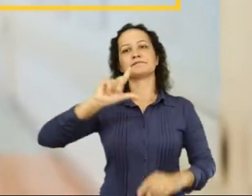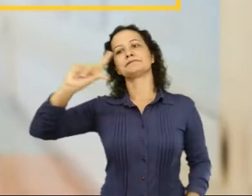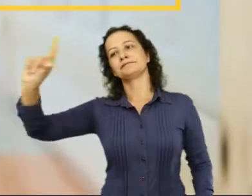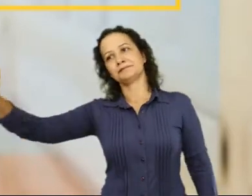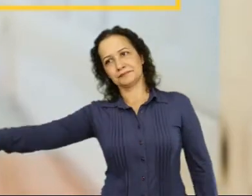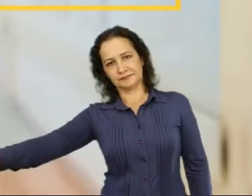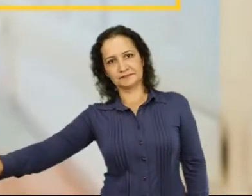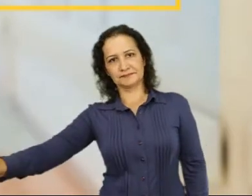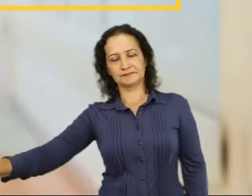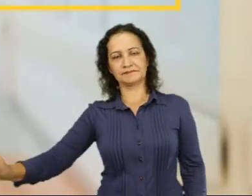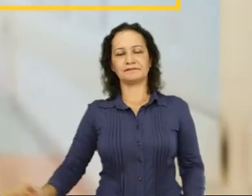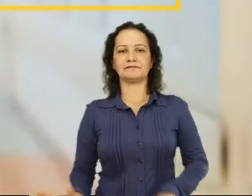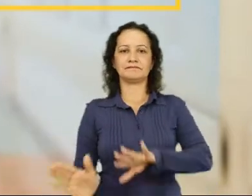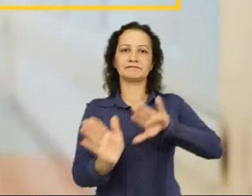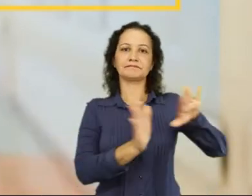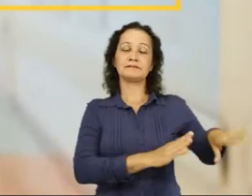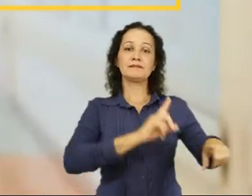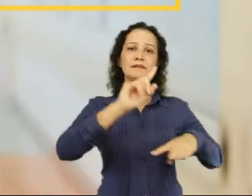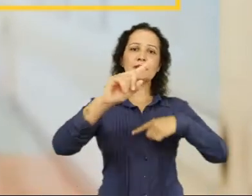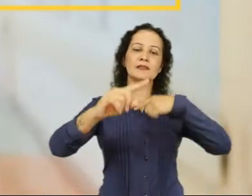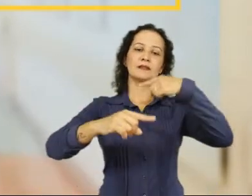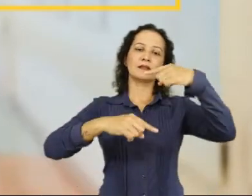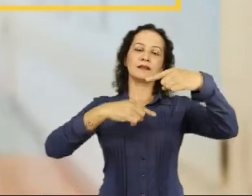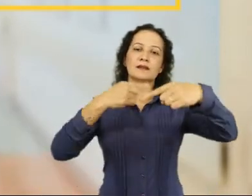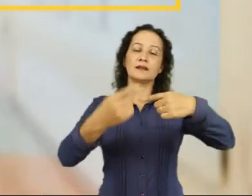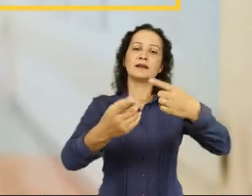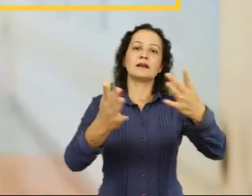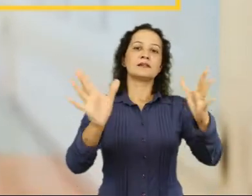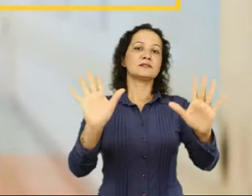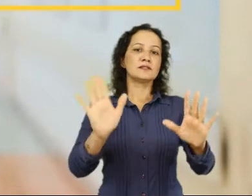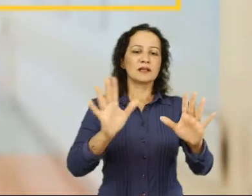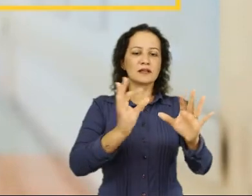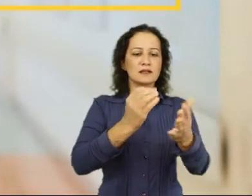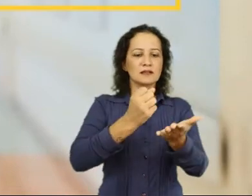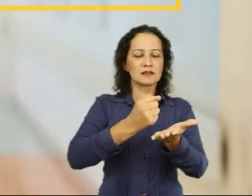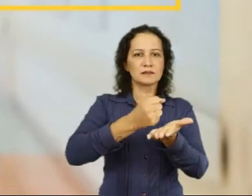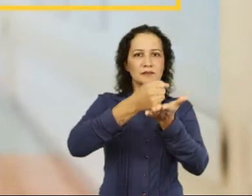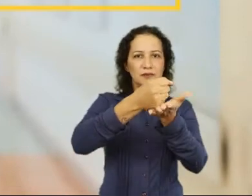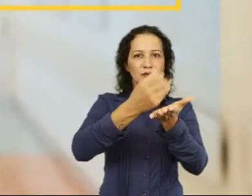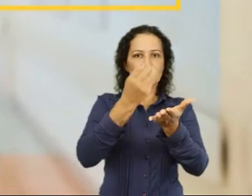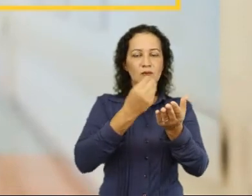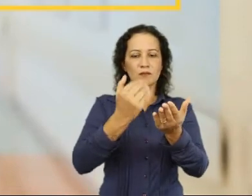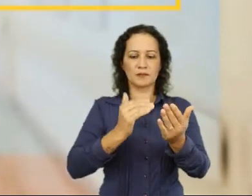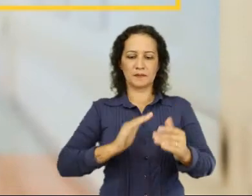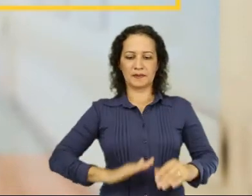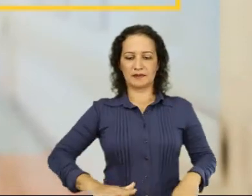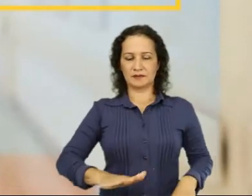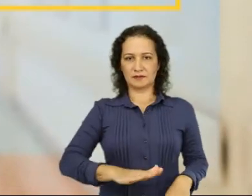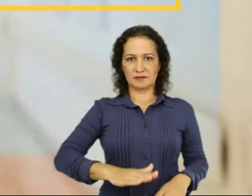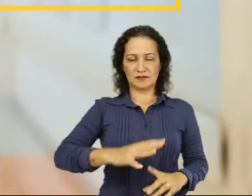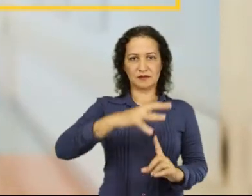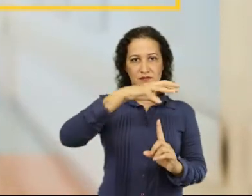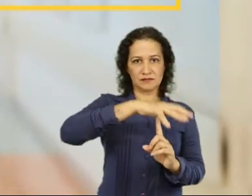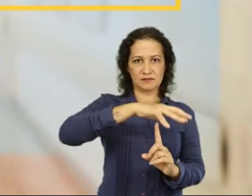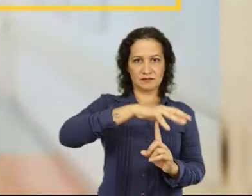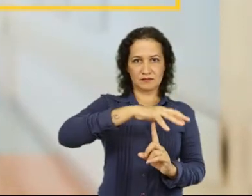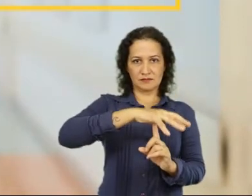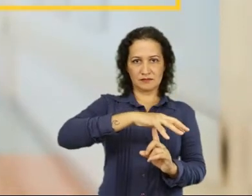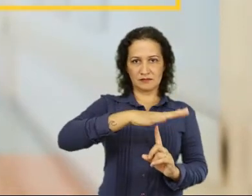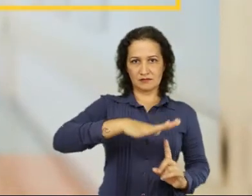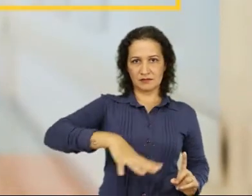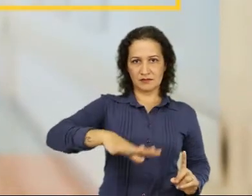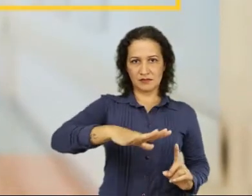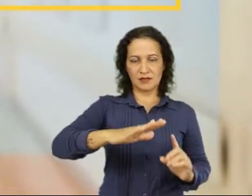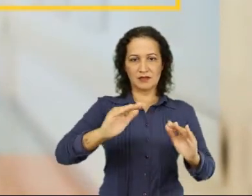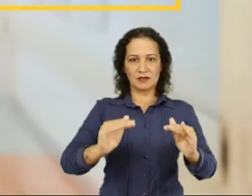atendimento específico na sala de vacina, nós temos então, num nível hierárquico, a unidade básica com a sala de vacina,